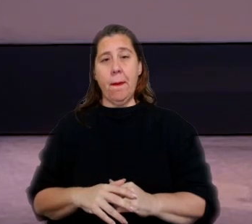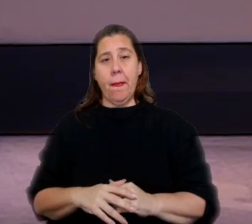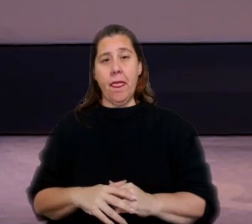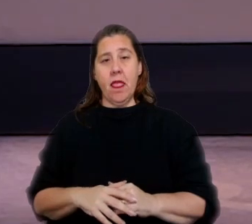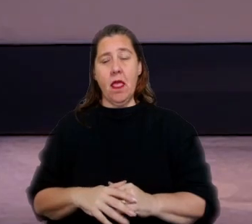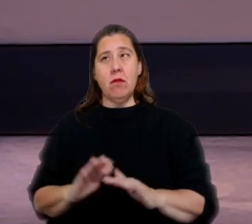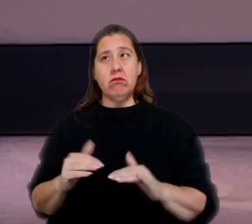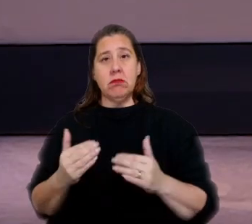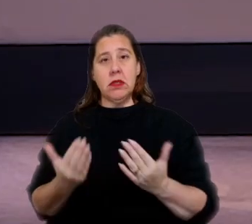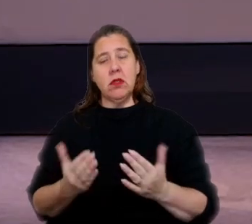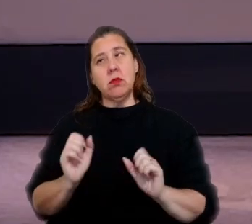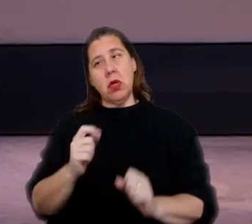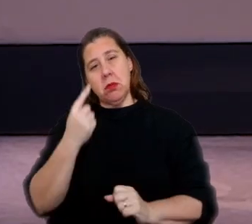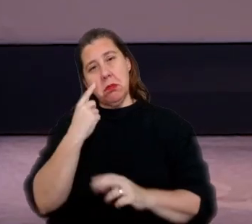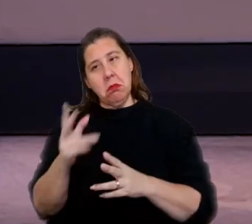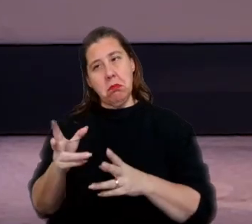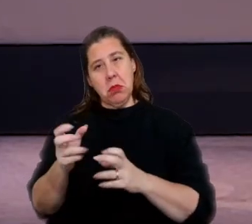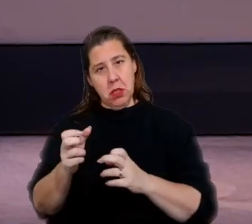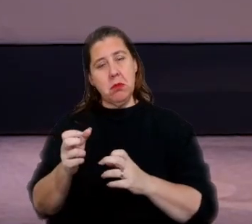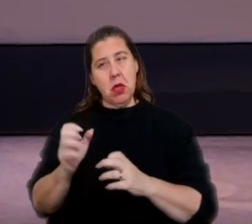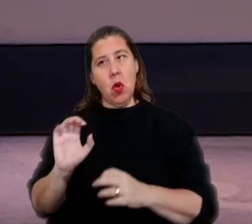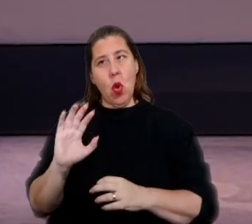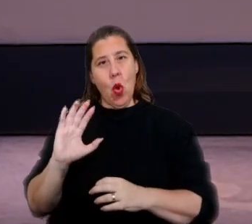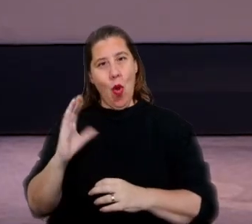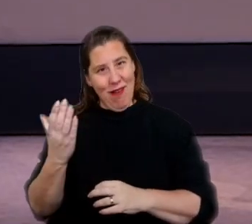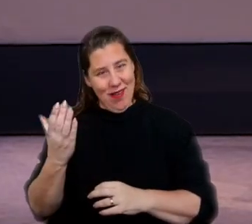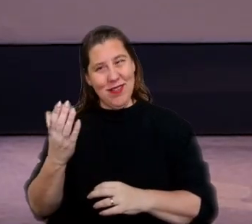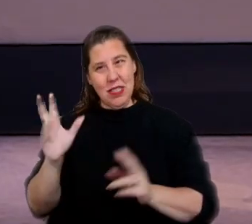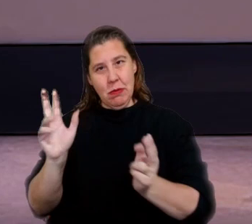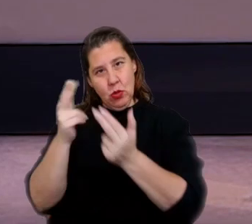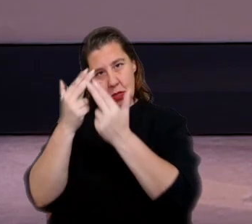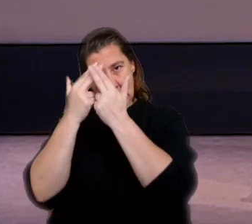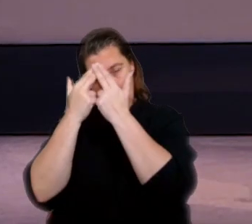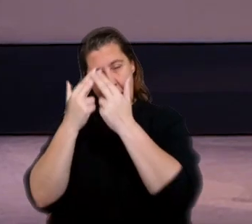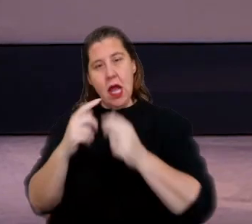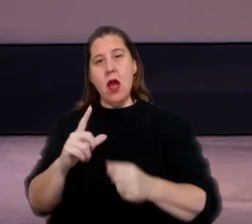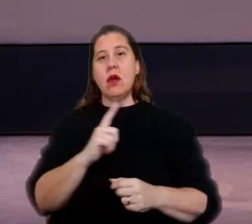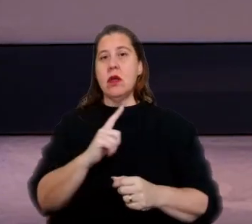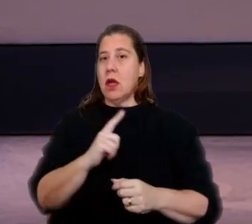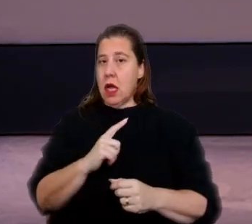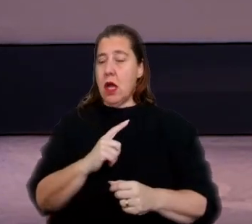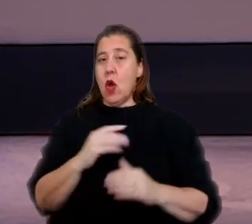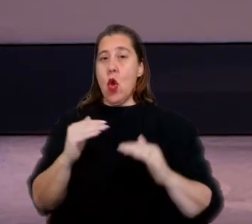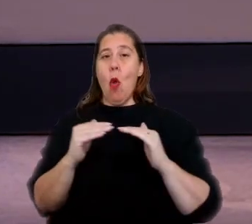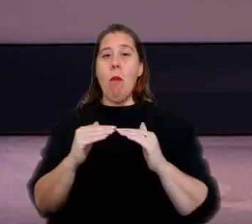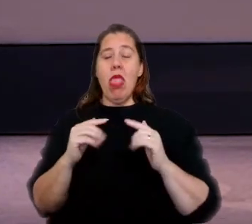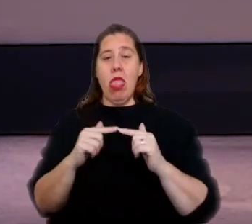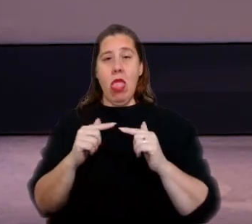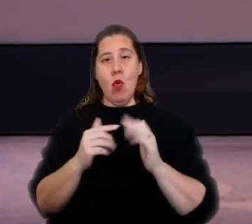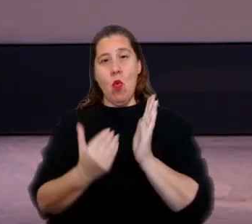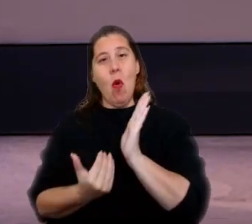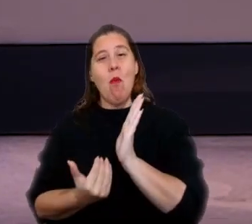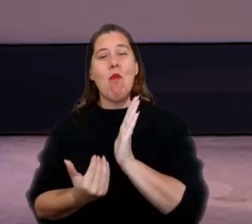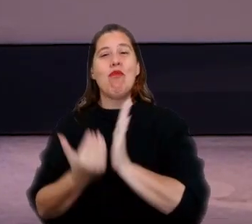enfim, então a gente pode ver que situações potencialmente traumáticas têm a ver com o excesso,